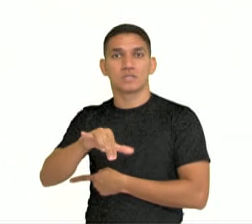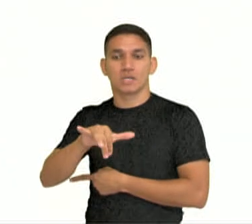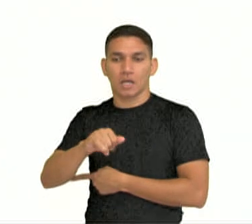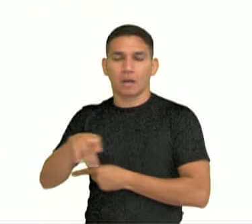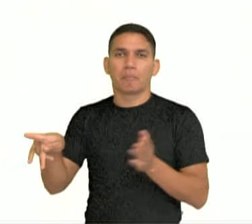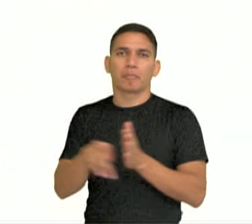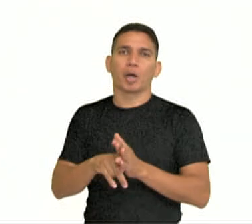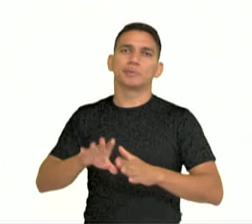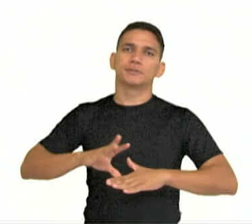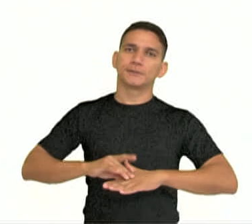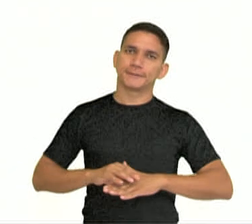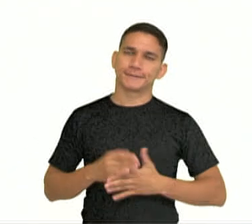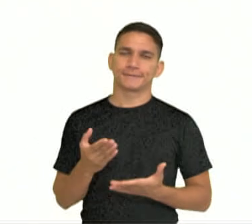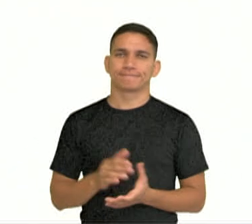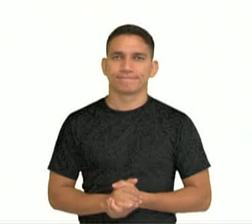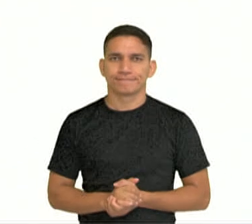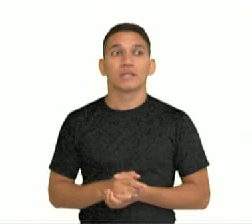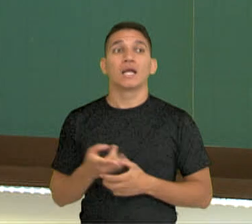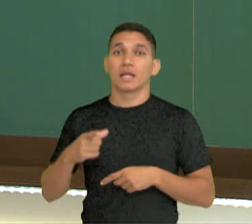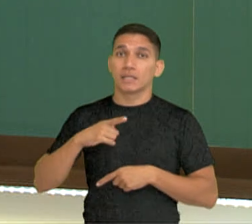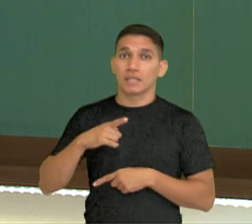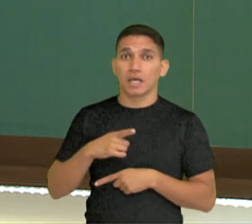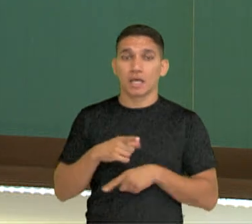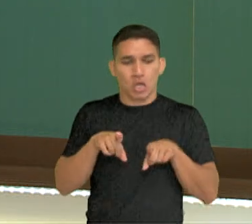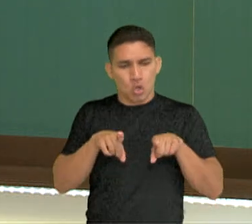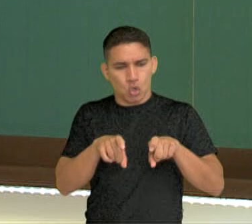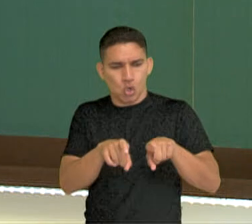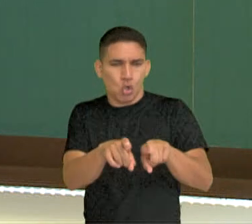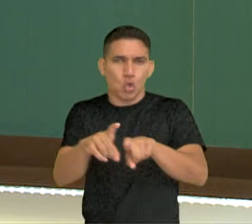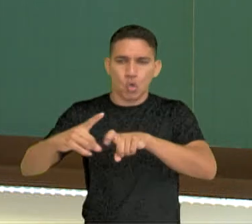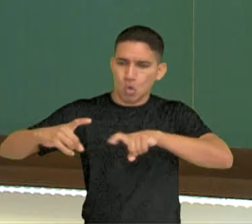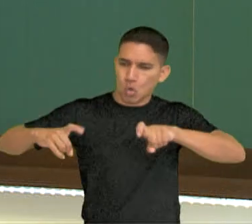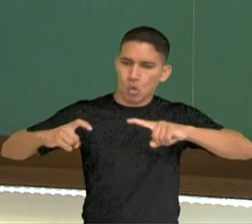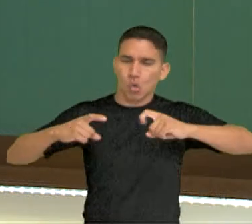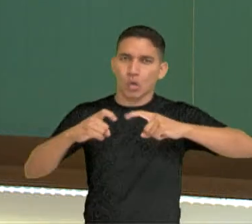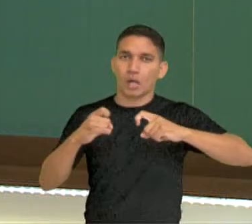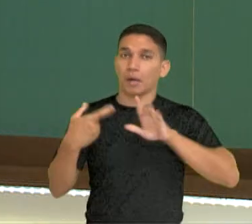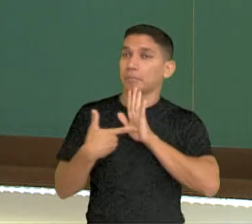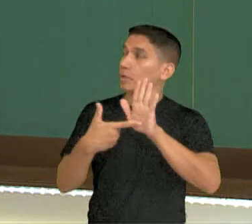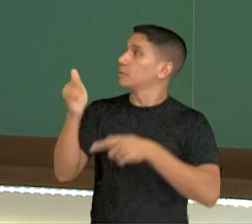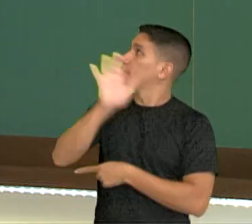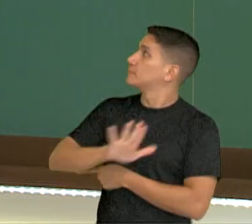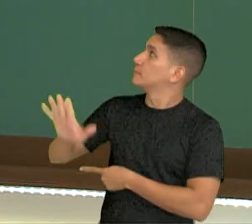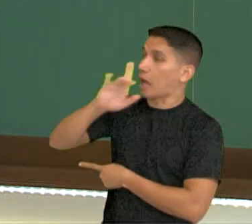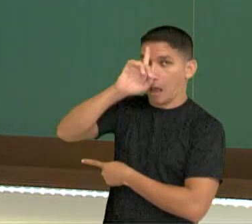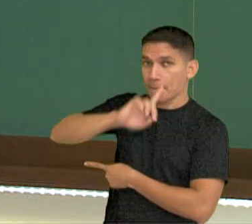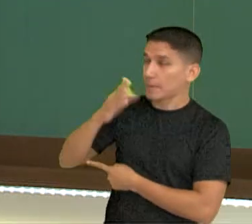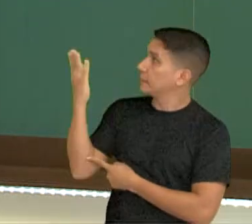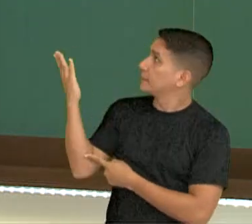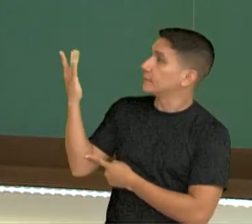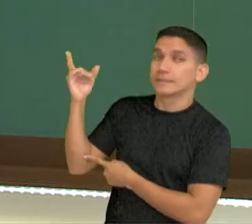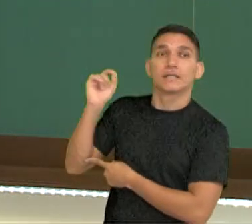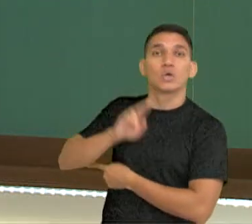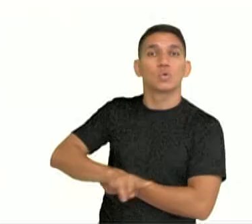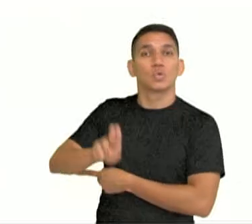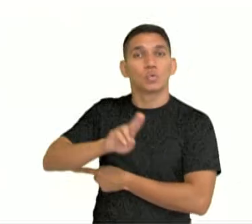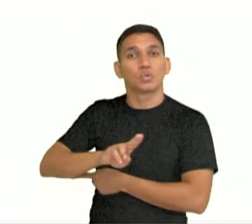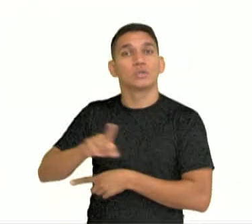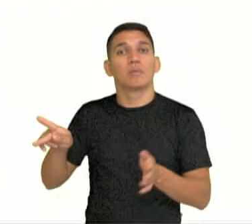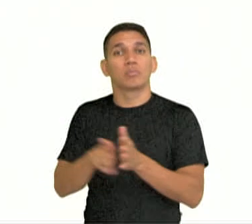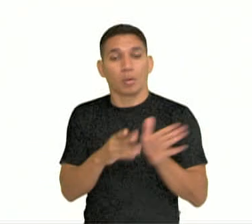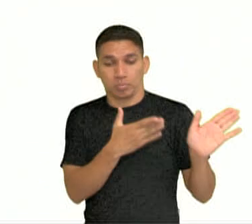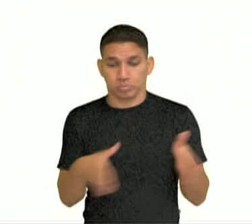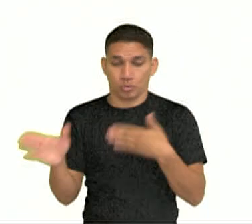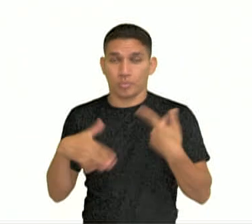pneumonia. E aqui nós temos os bacilos, que são representados naquela imagem, onde nós utilizamos, por exemplo, para a produção